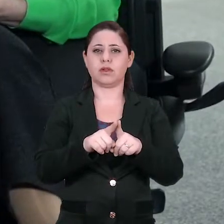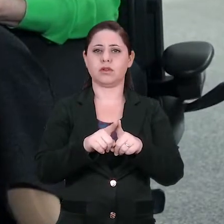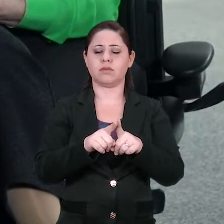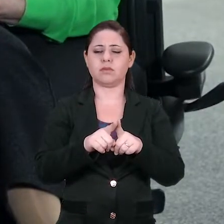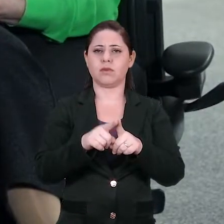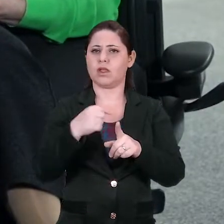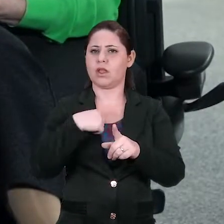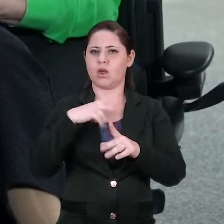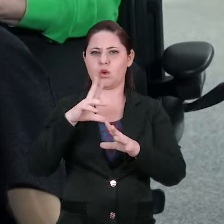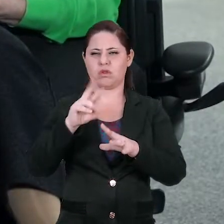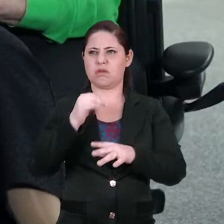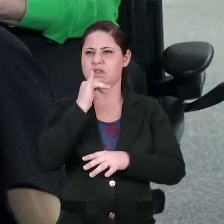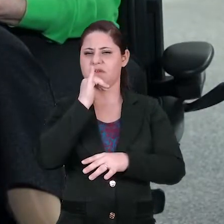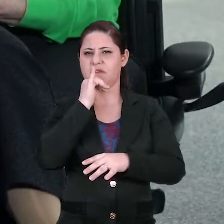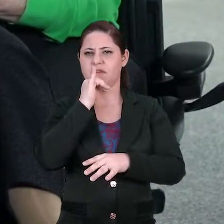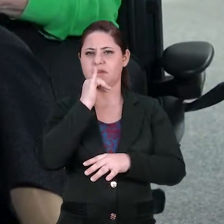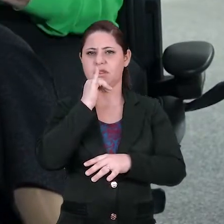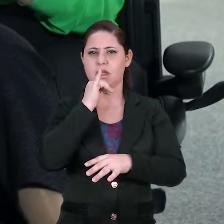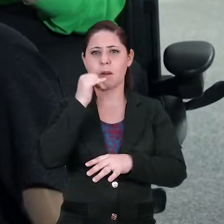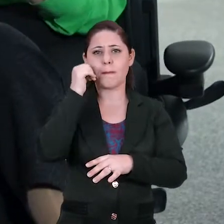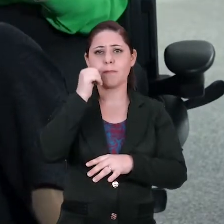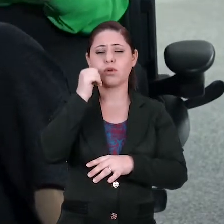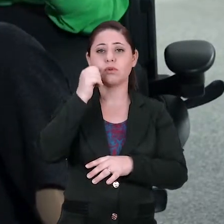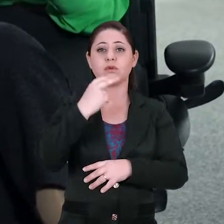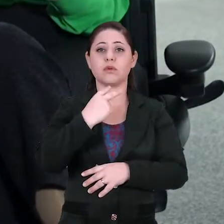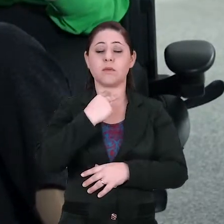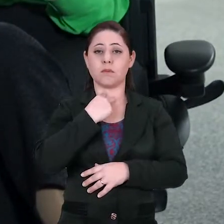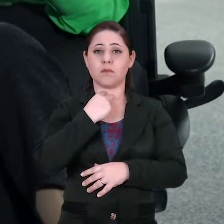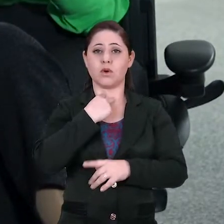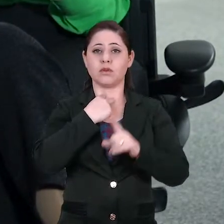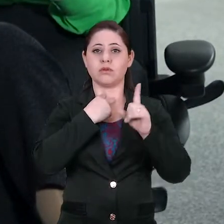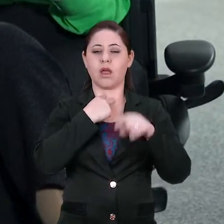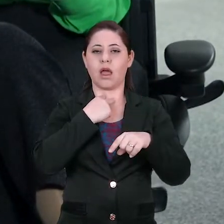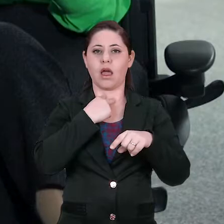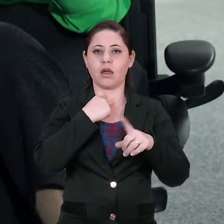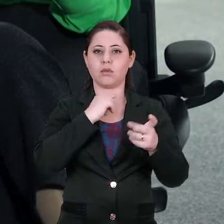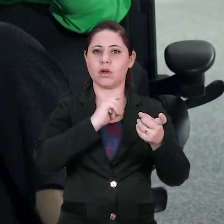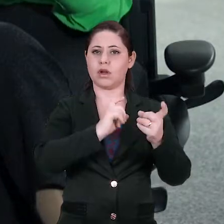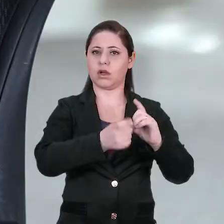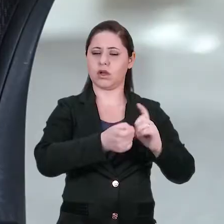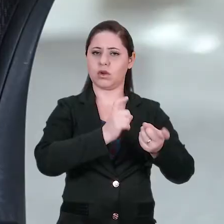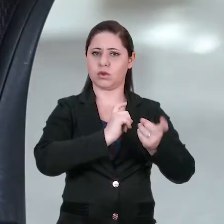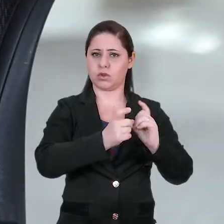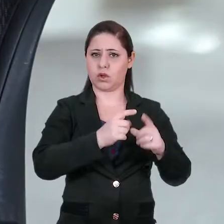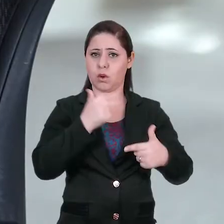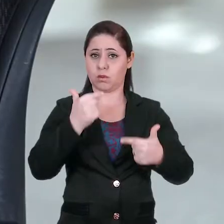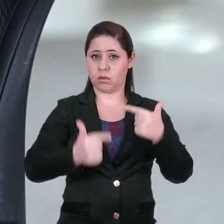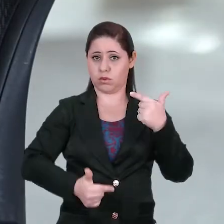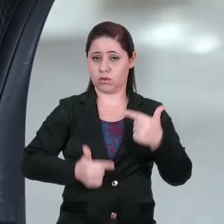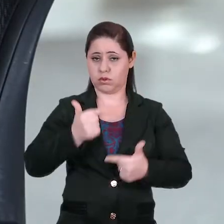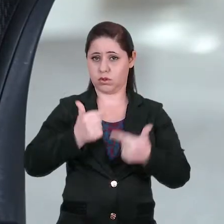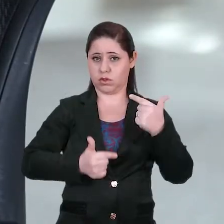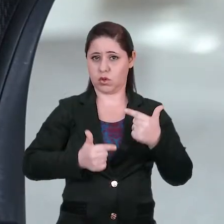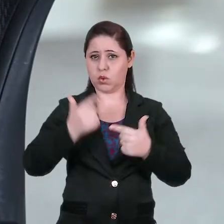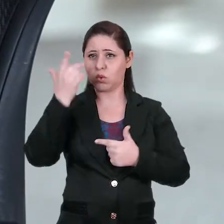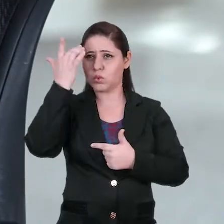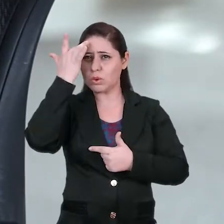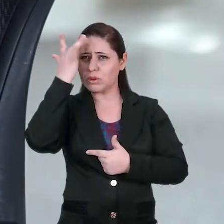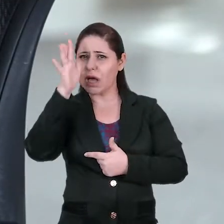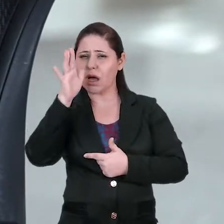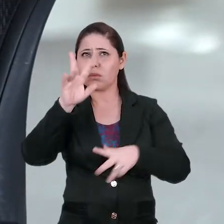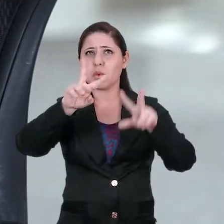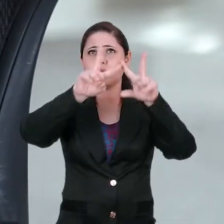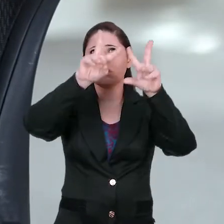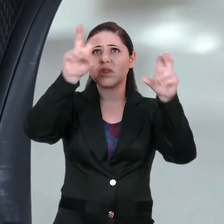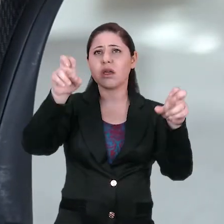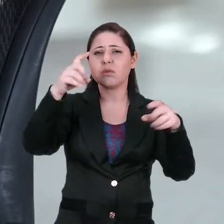também. Eu não vou, eu falo que as mulheres não podem ir para uma reunião política, por exemplo, sem